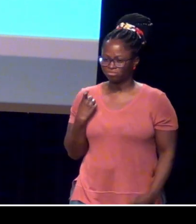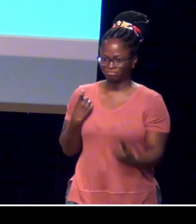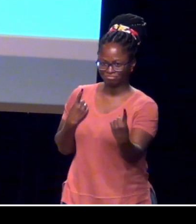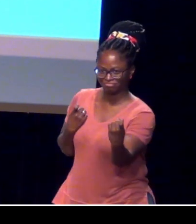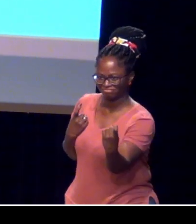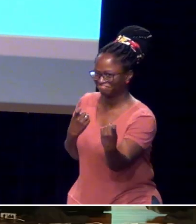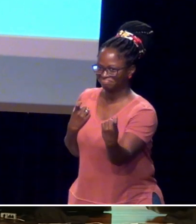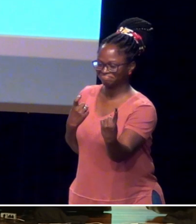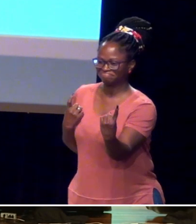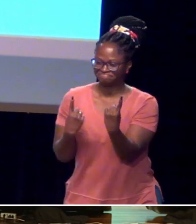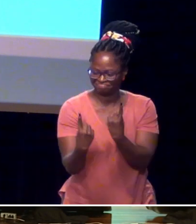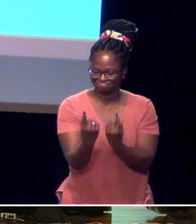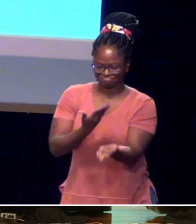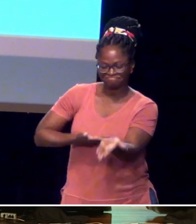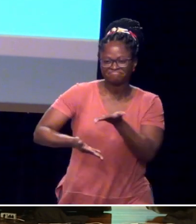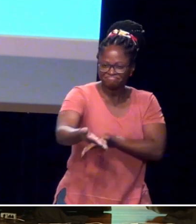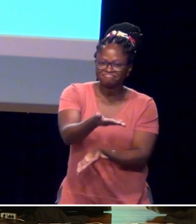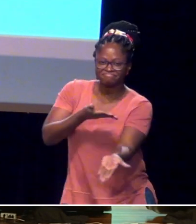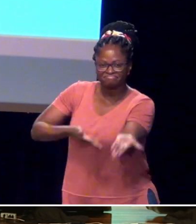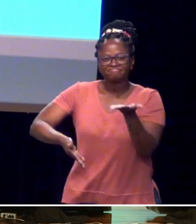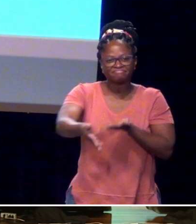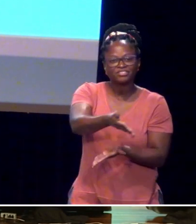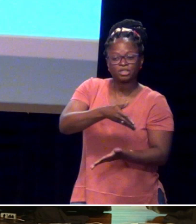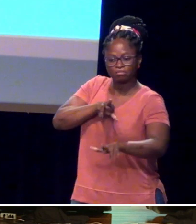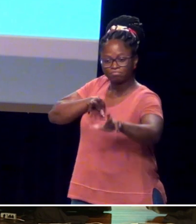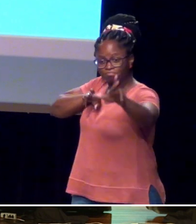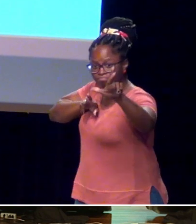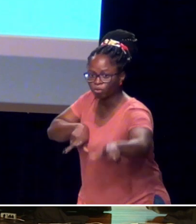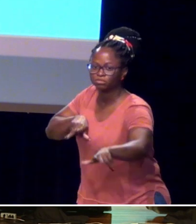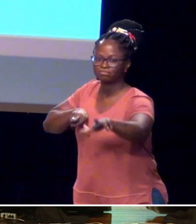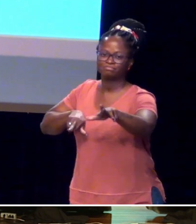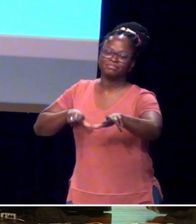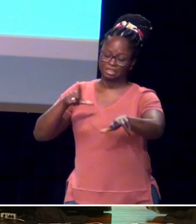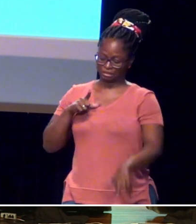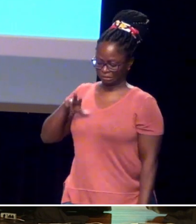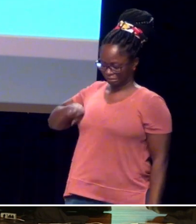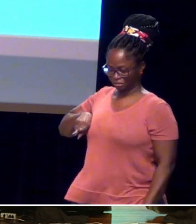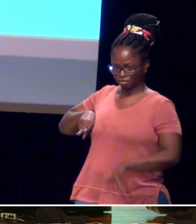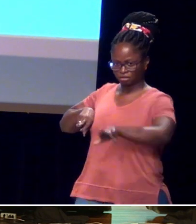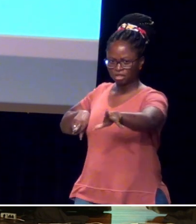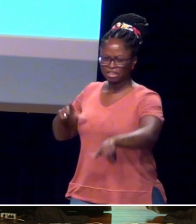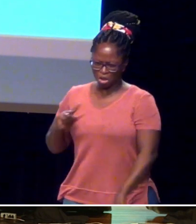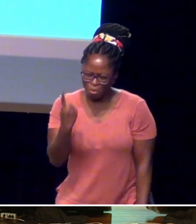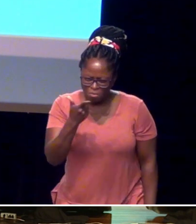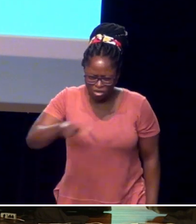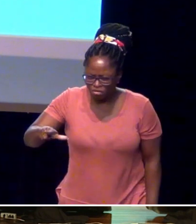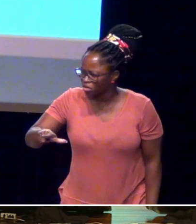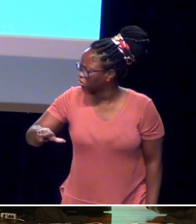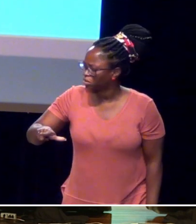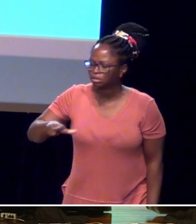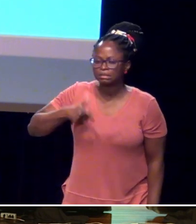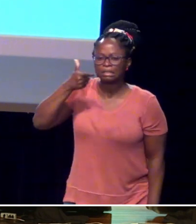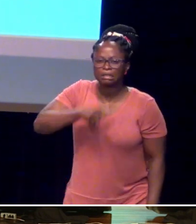na existência, significa que nós somos diversos. Não existe uma língua única,